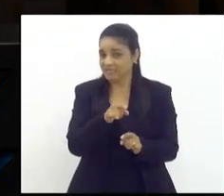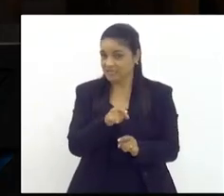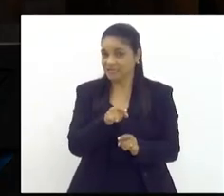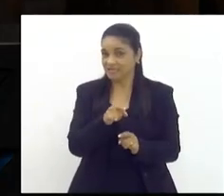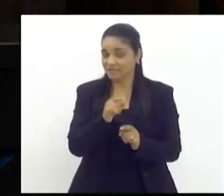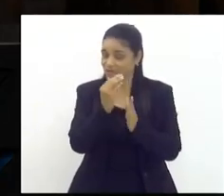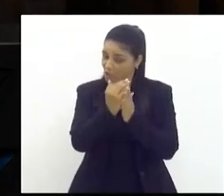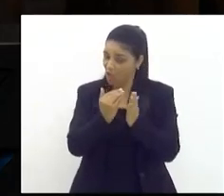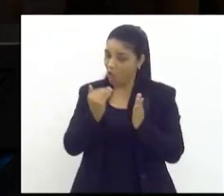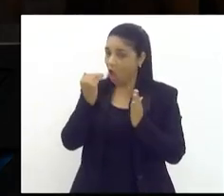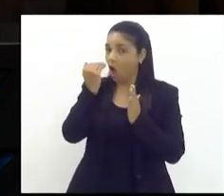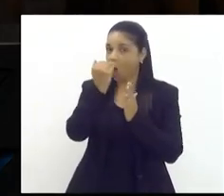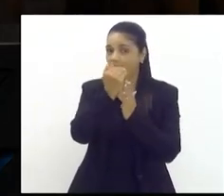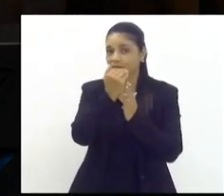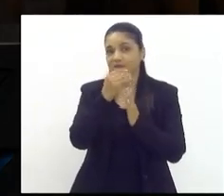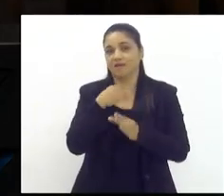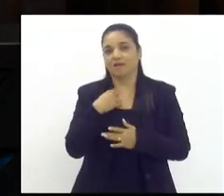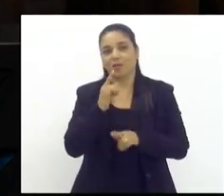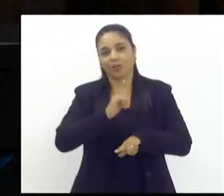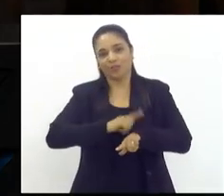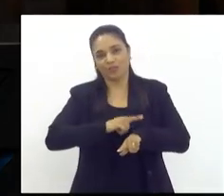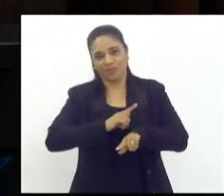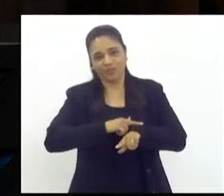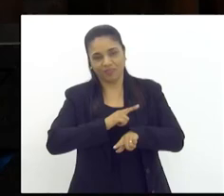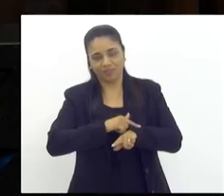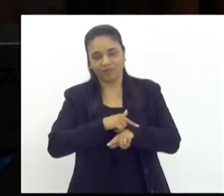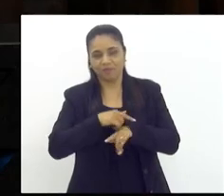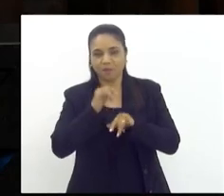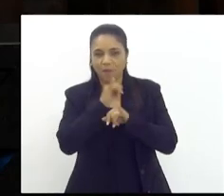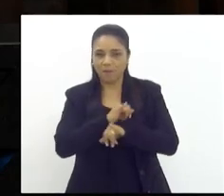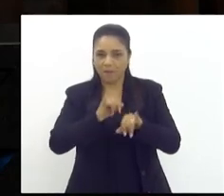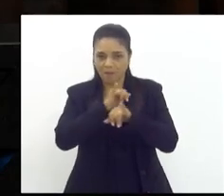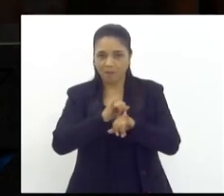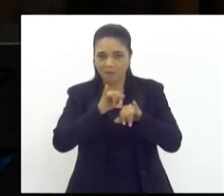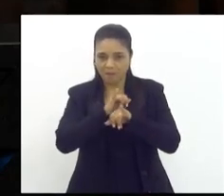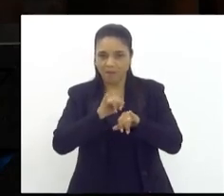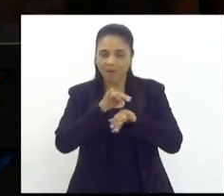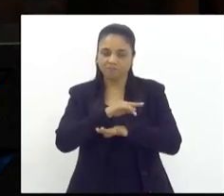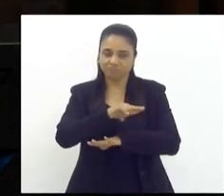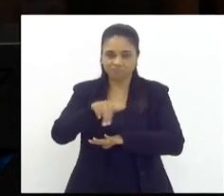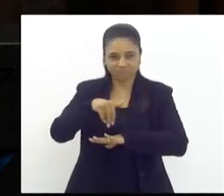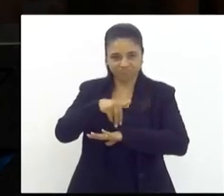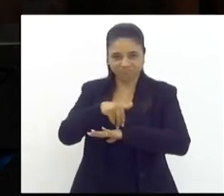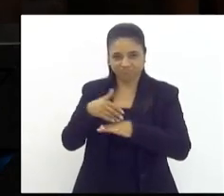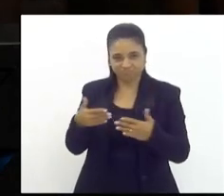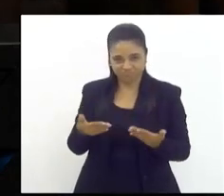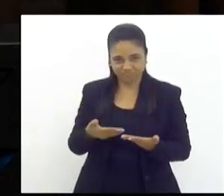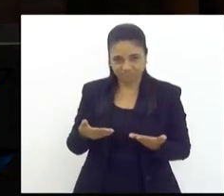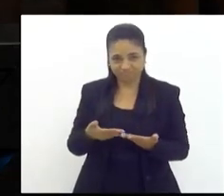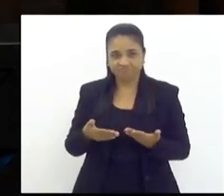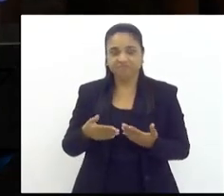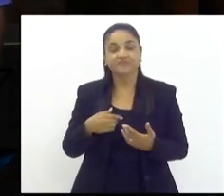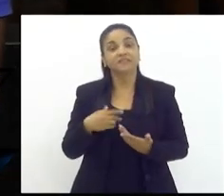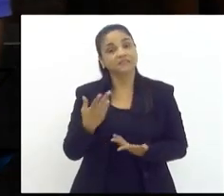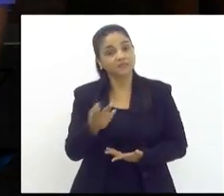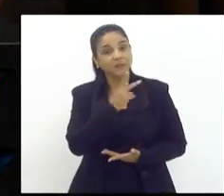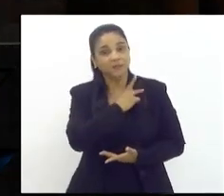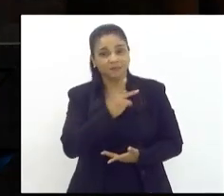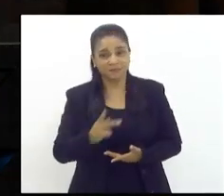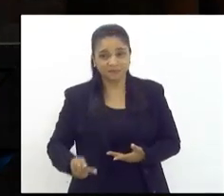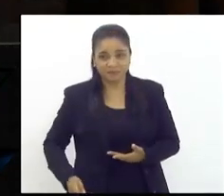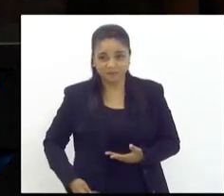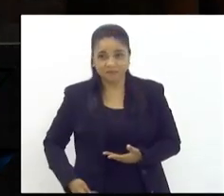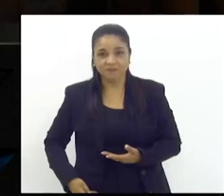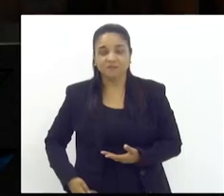aumentará a possibilidade de eu falar mais tempo nessa Tribuna aqui hoje e senhor presidente